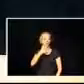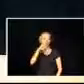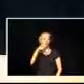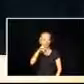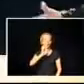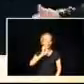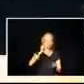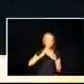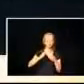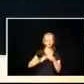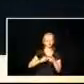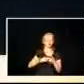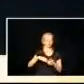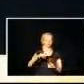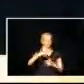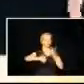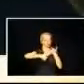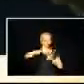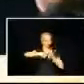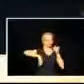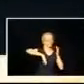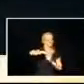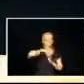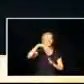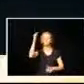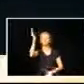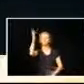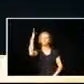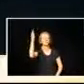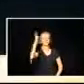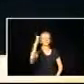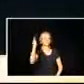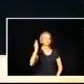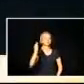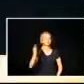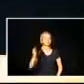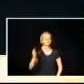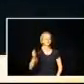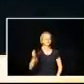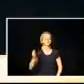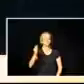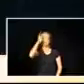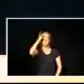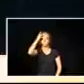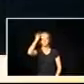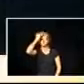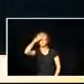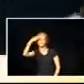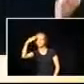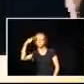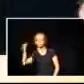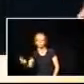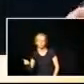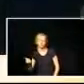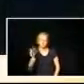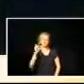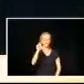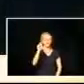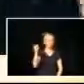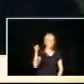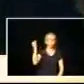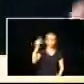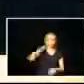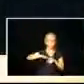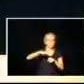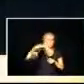e o povo esquecendo das prioridades da saúde, esquecendo até mesmo aqui em Taubaté, no caso,